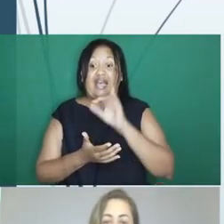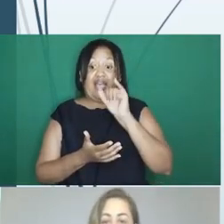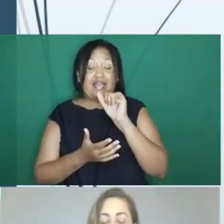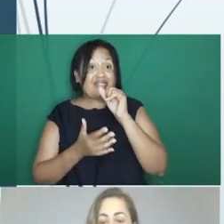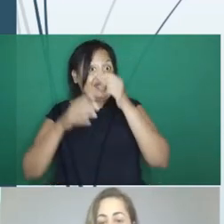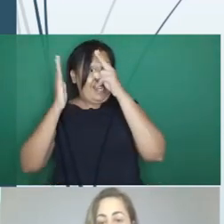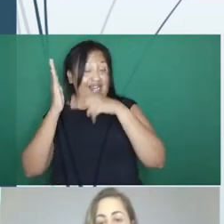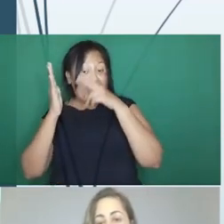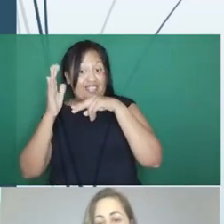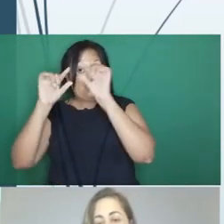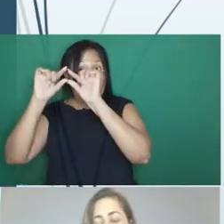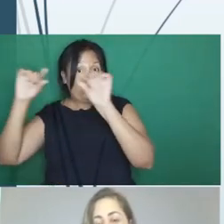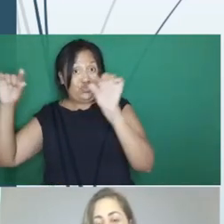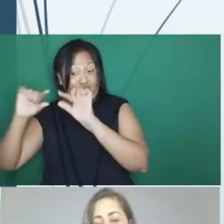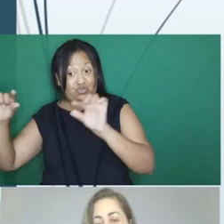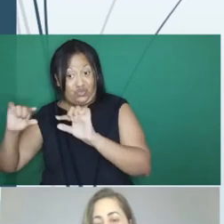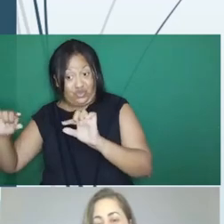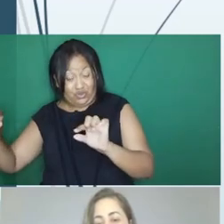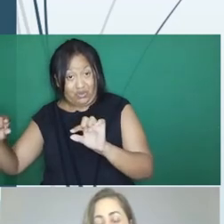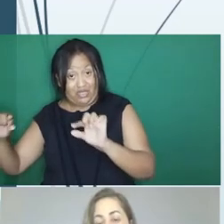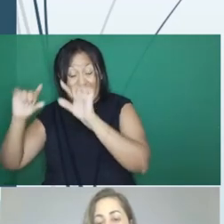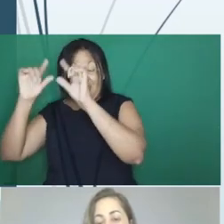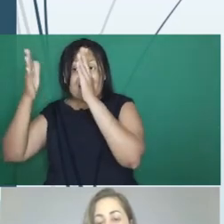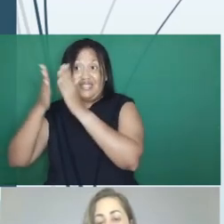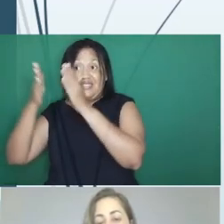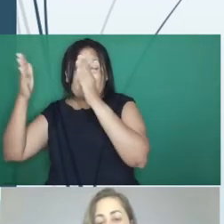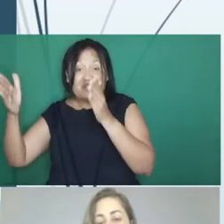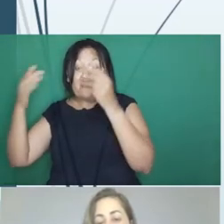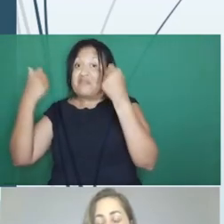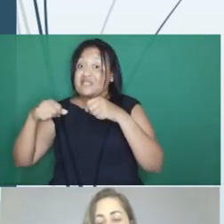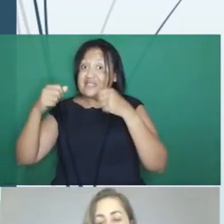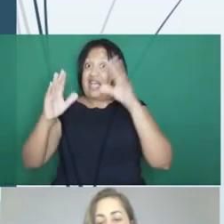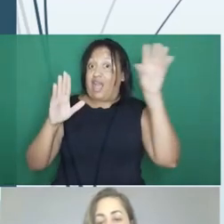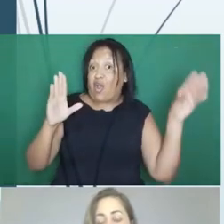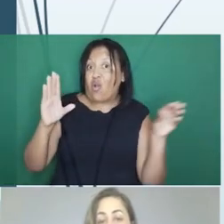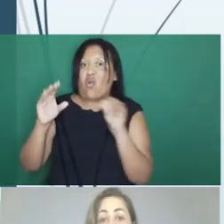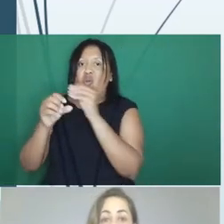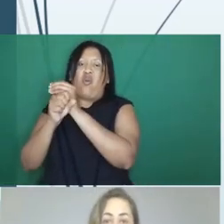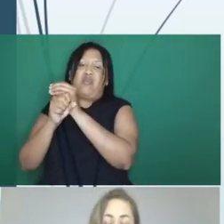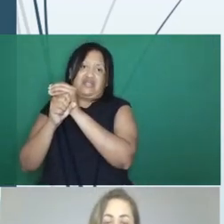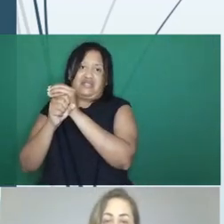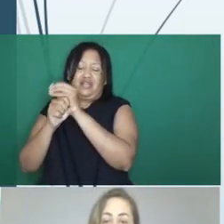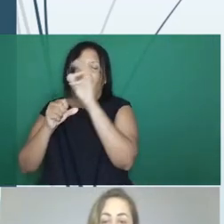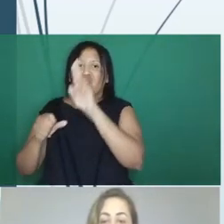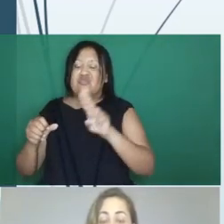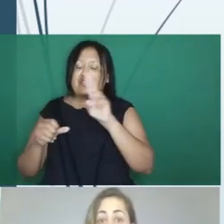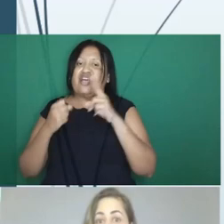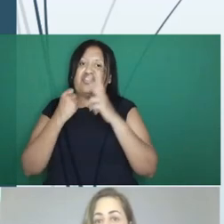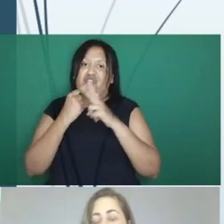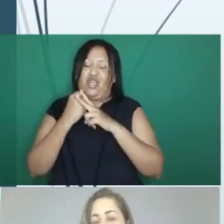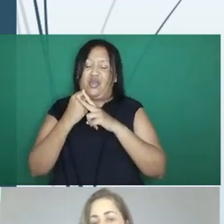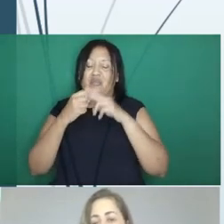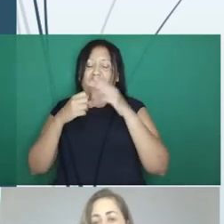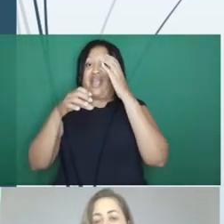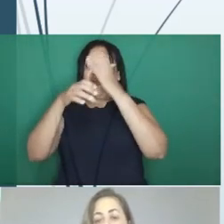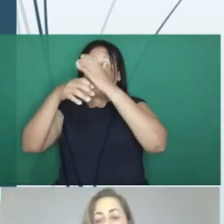então Muito provavelmente nesses espaços a gente vai precisar completar utilizando verbos porque a